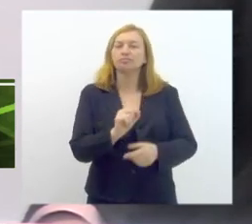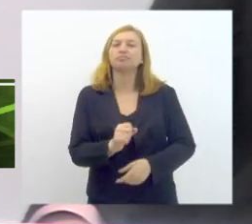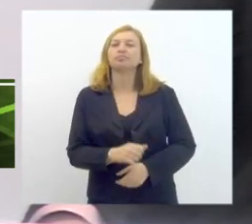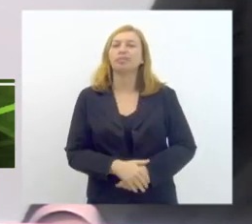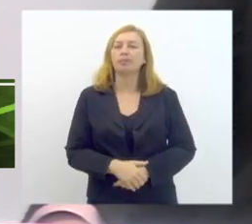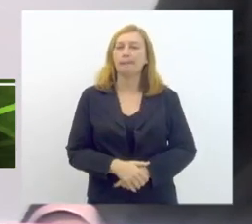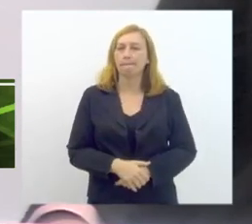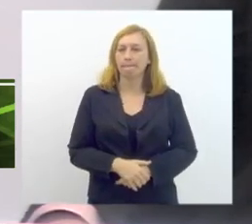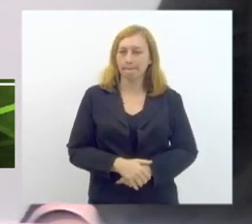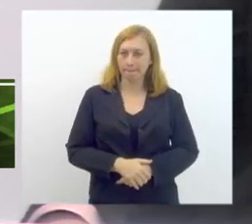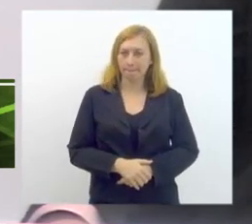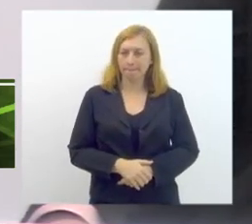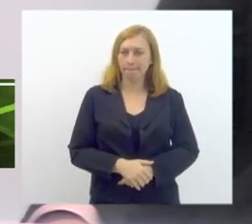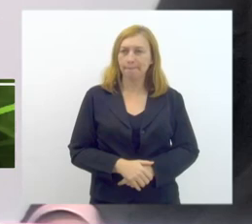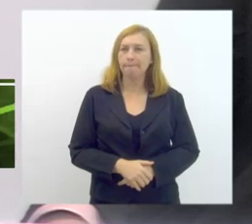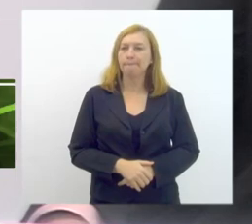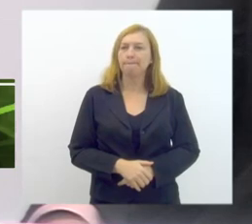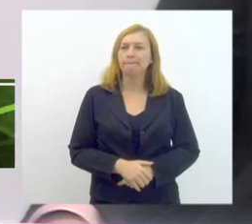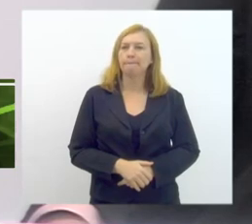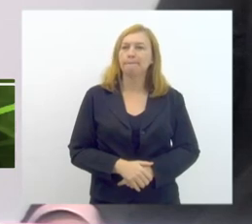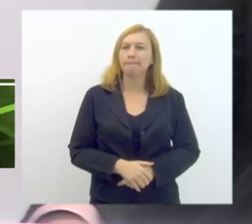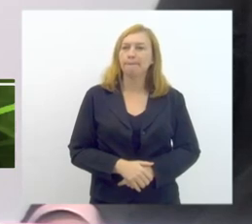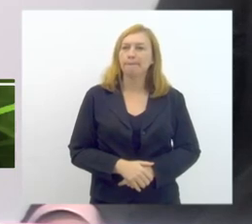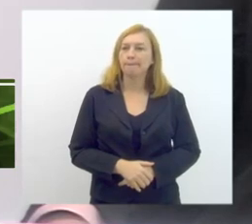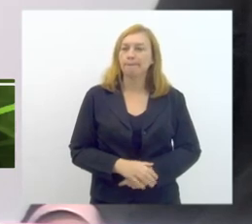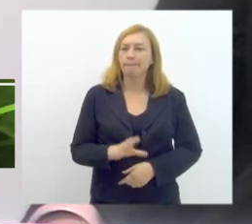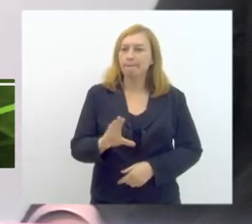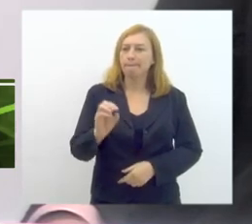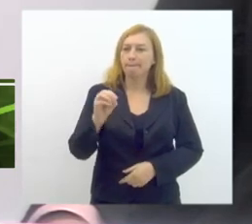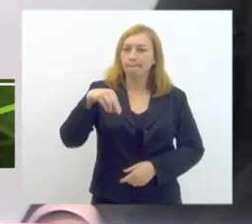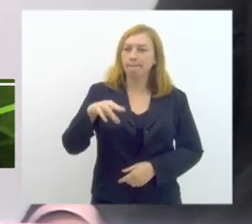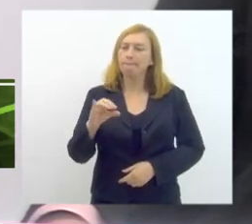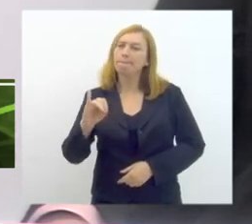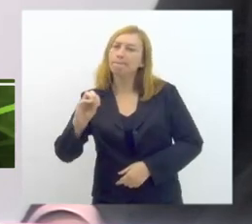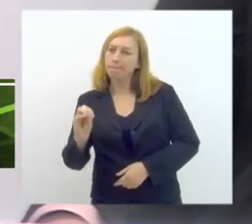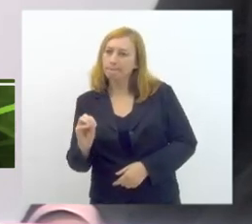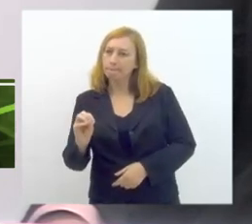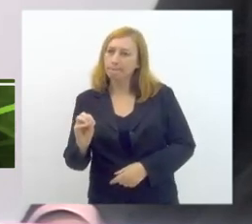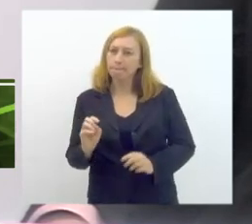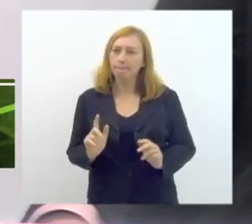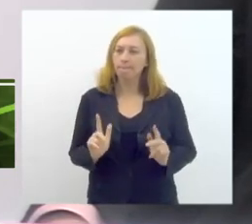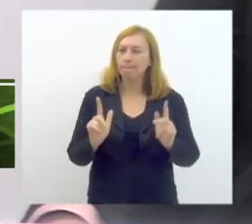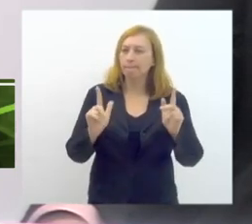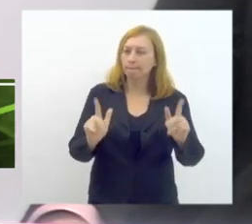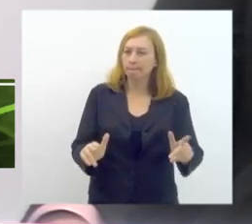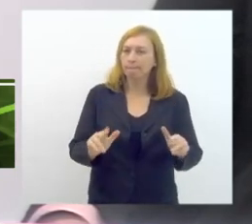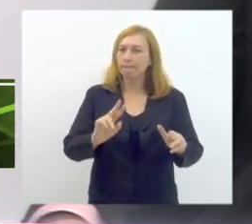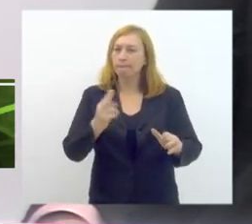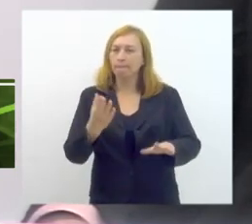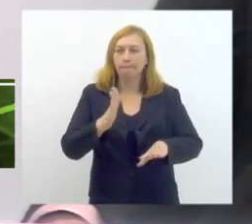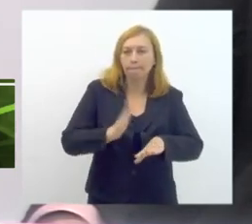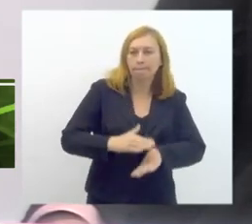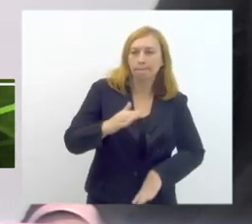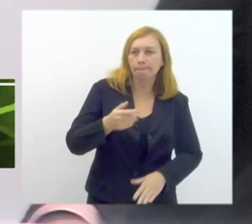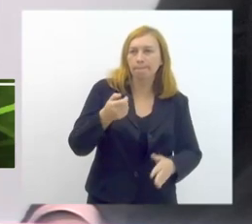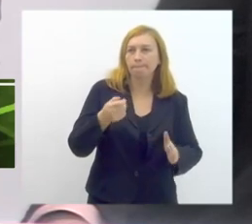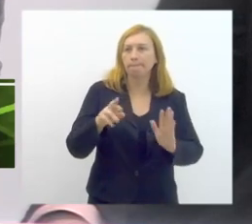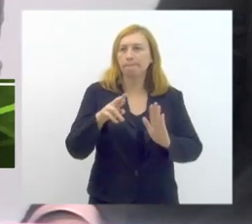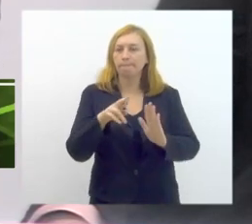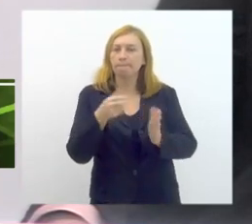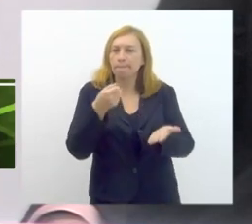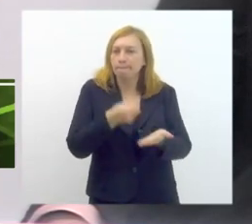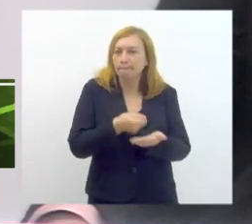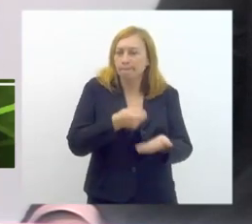executivos. Os consórcios têm as mesmas ou mais obrigações que os municípios. Não